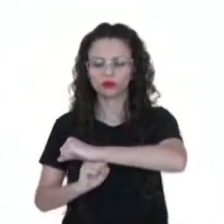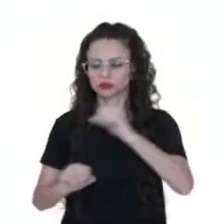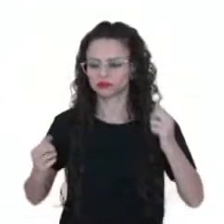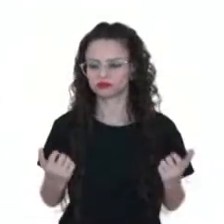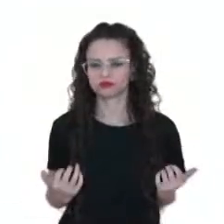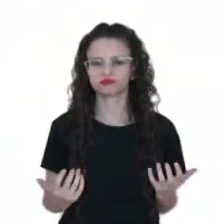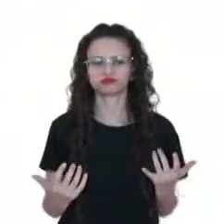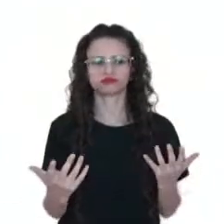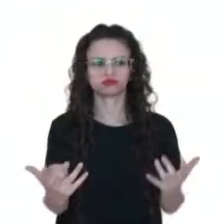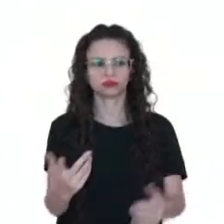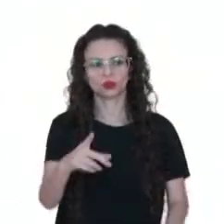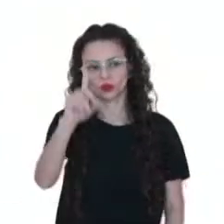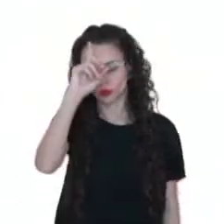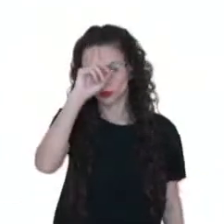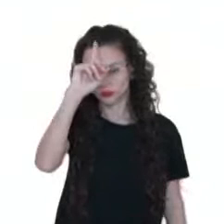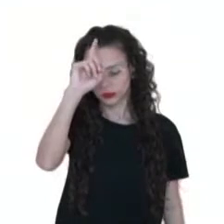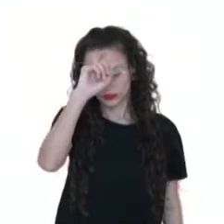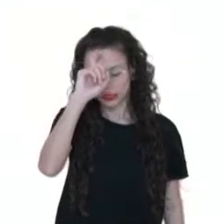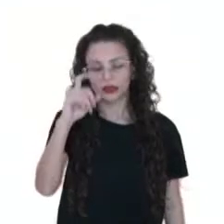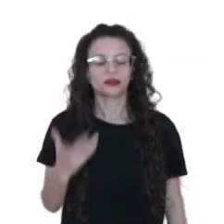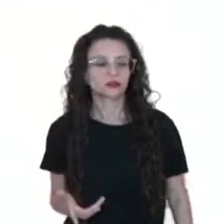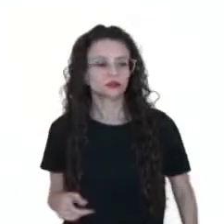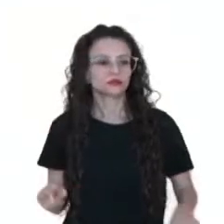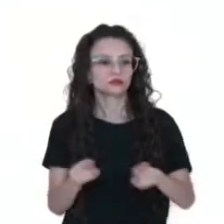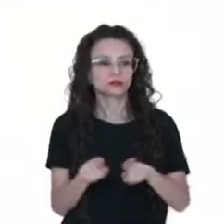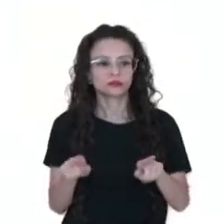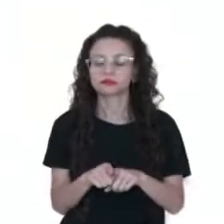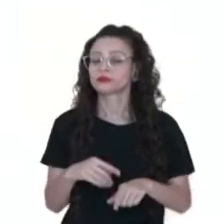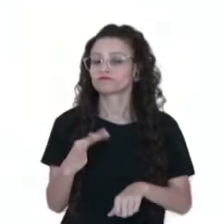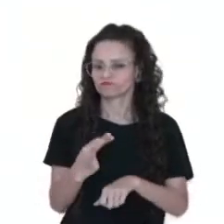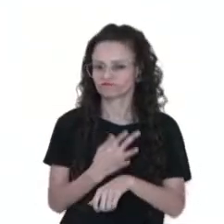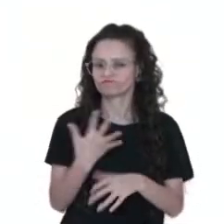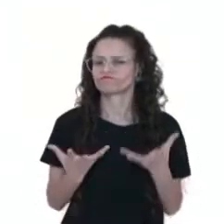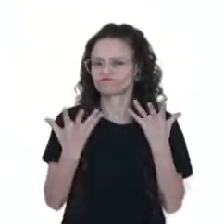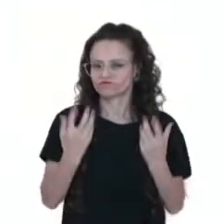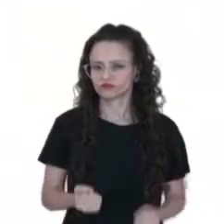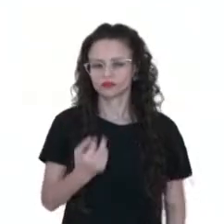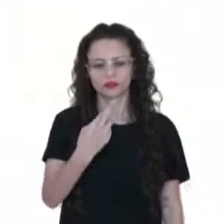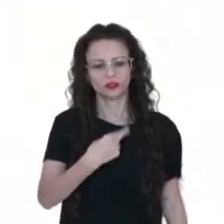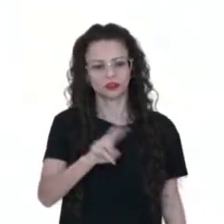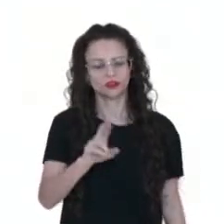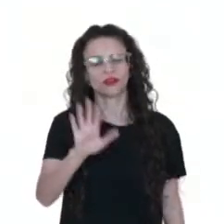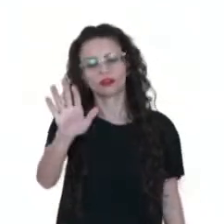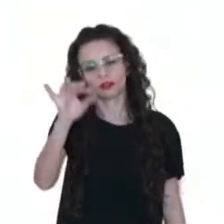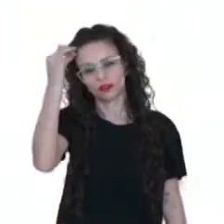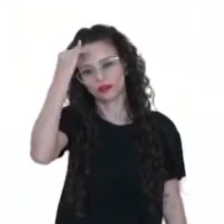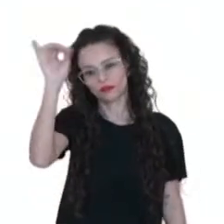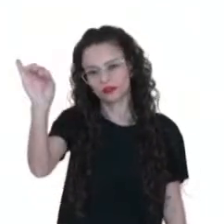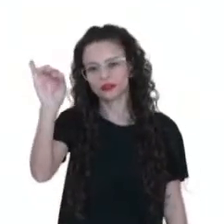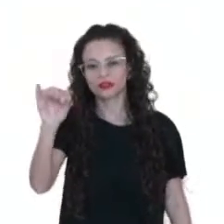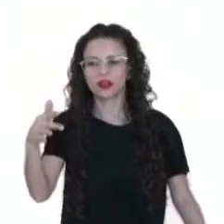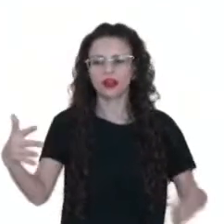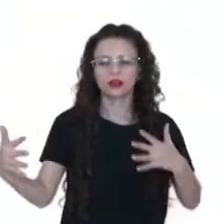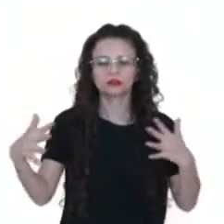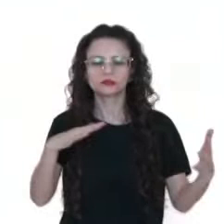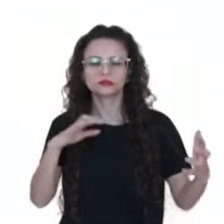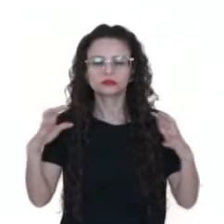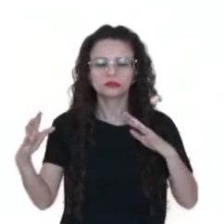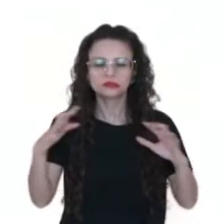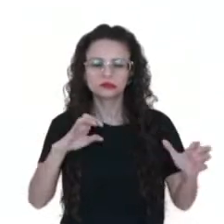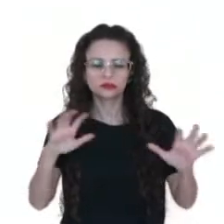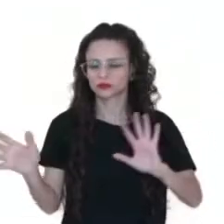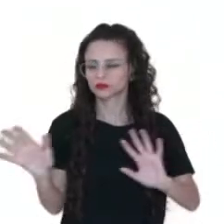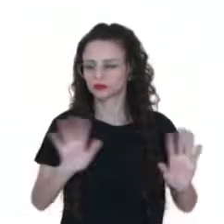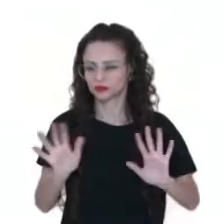jardins, hospitais, né? A tolerância religiosa, a fim de evitar possíveis conflitos entre os senhores